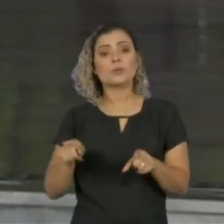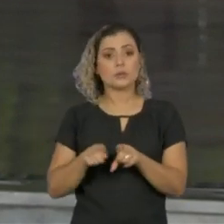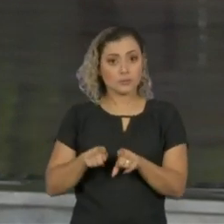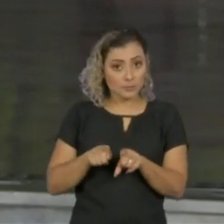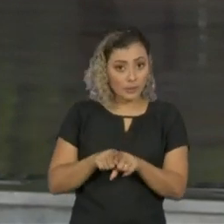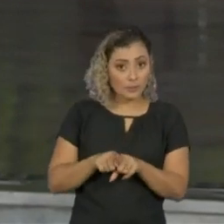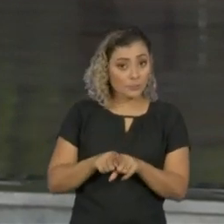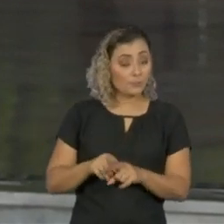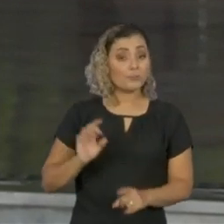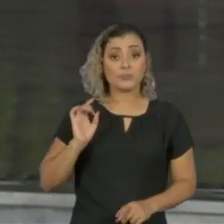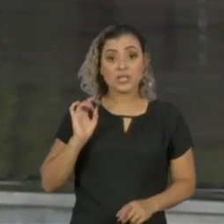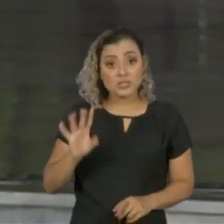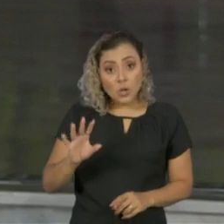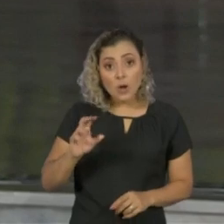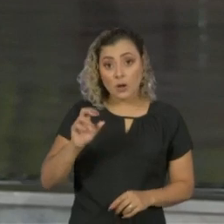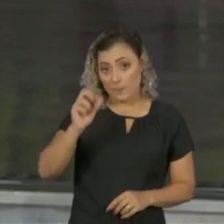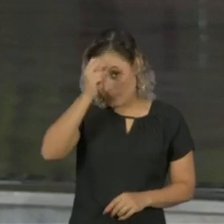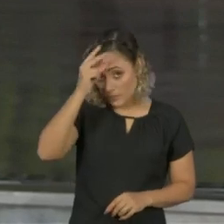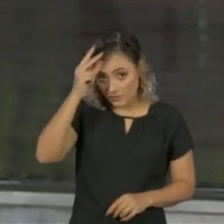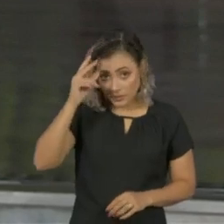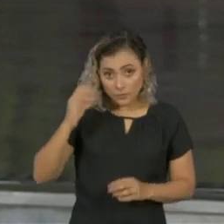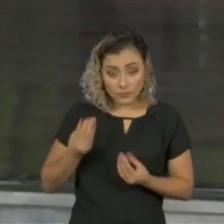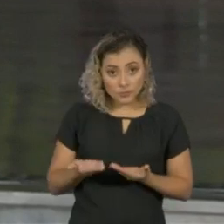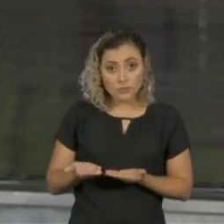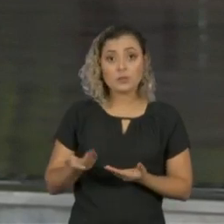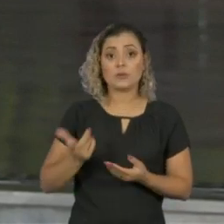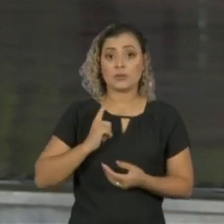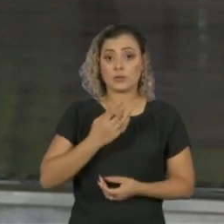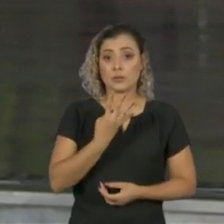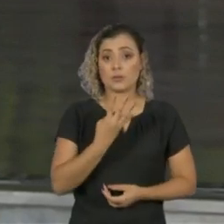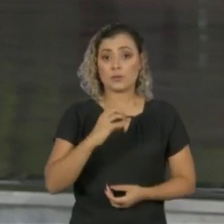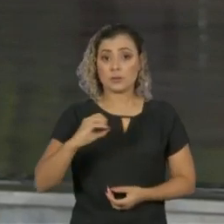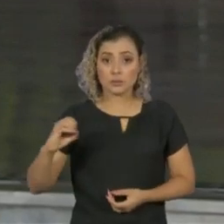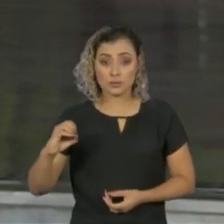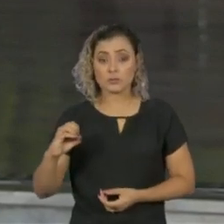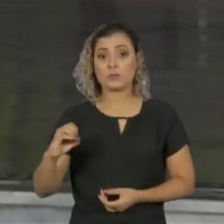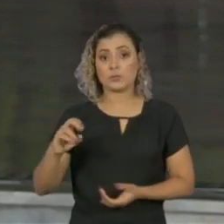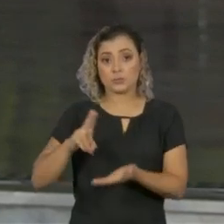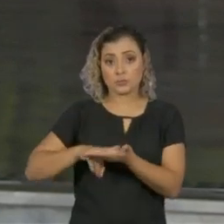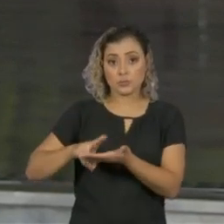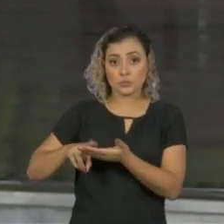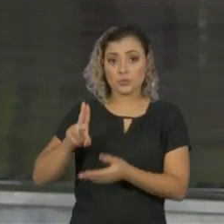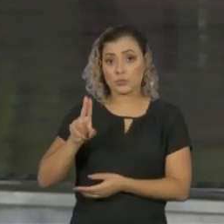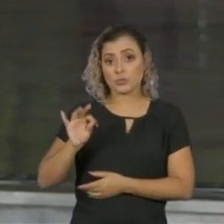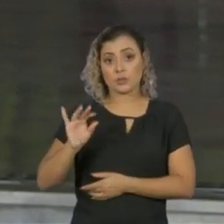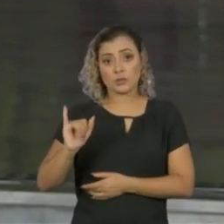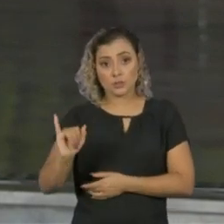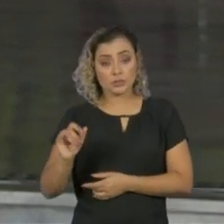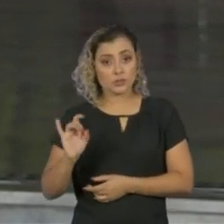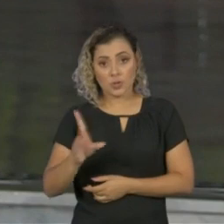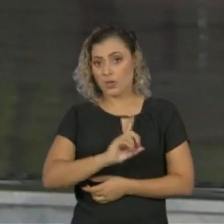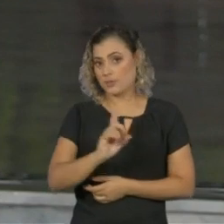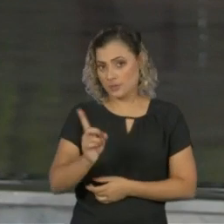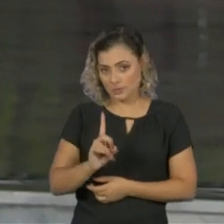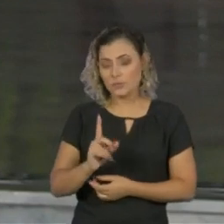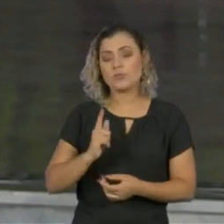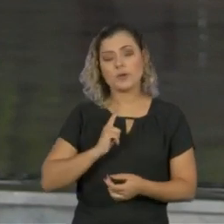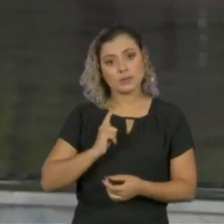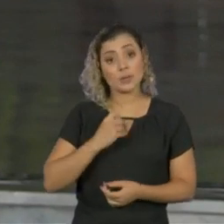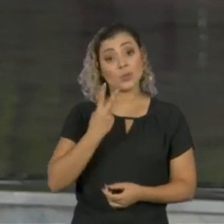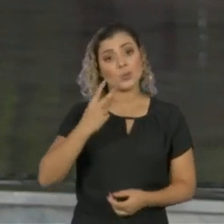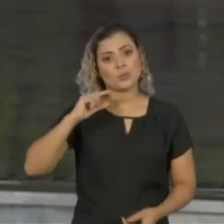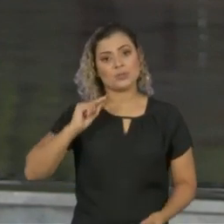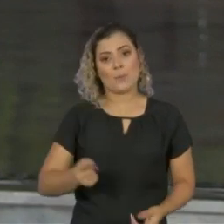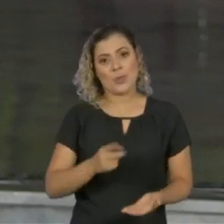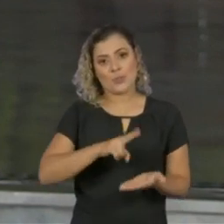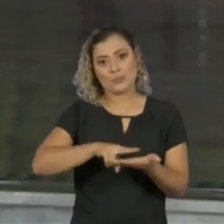não apenas o município vai dispor com esses 400 novos leitos de UTI, que já estavam combinados, mas também 2.000